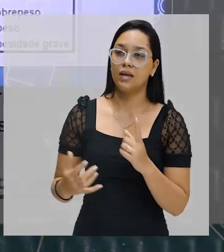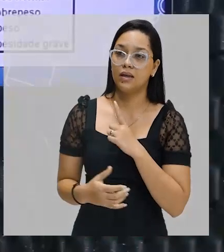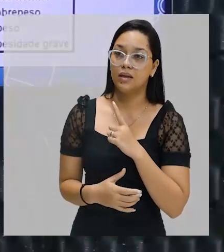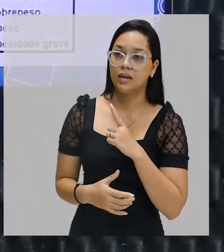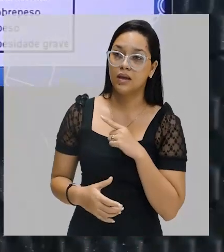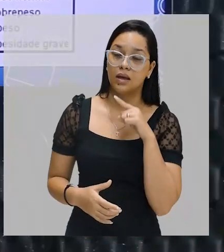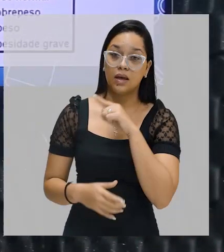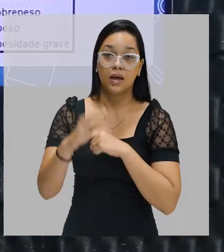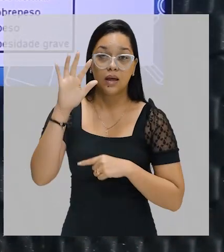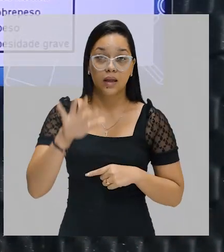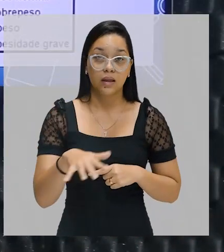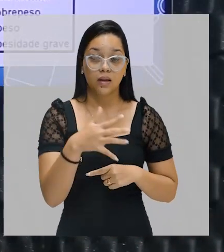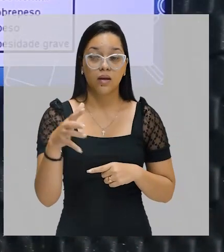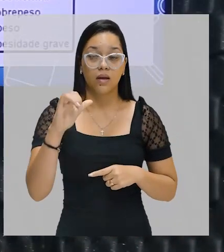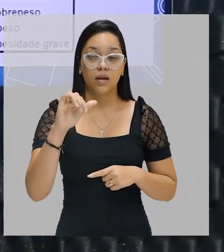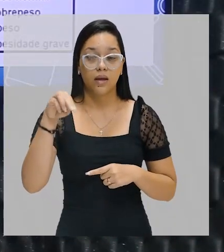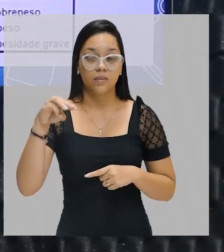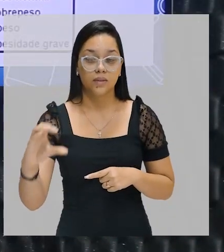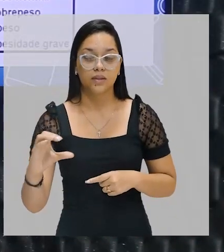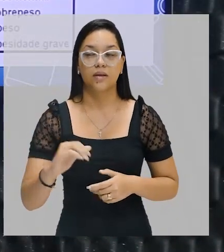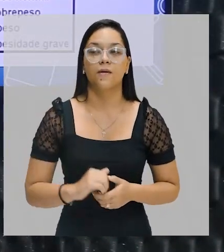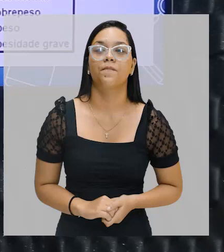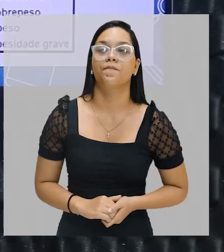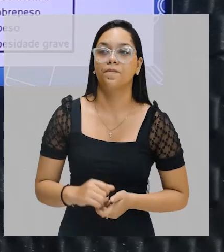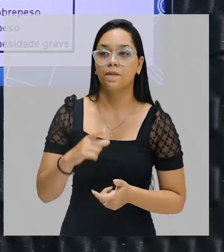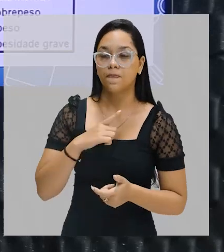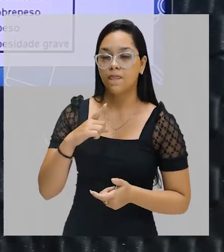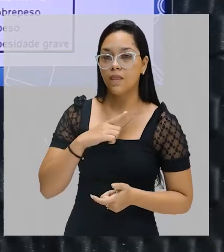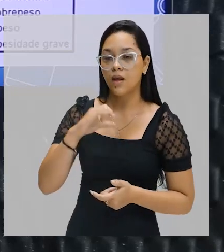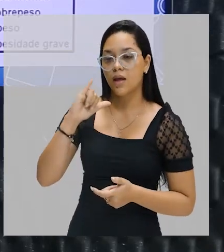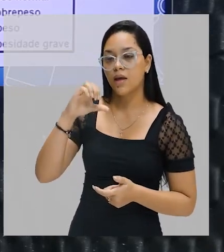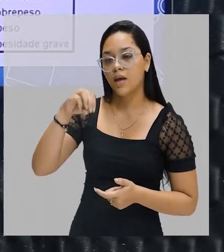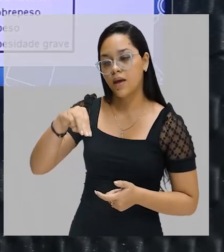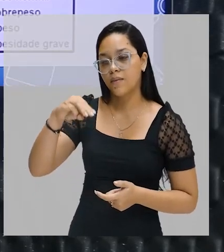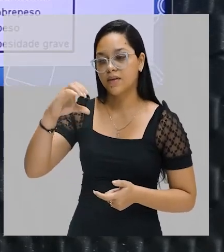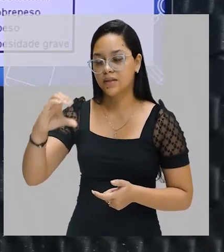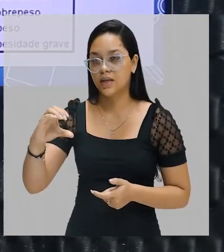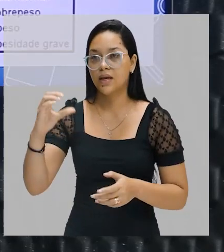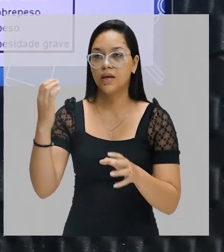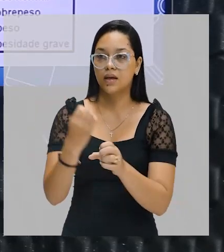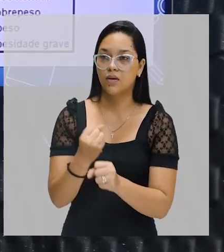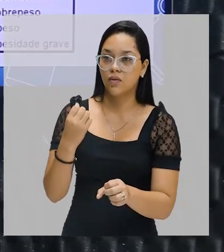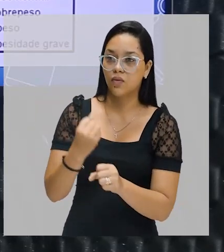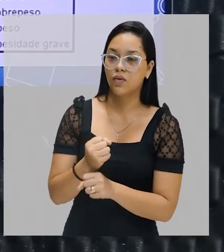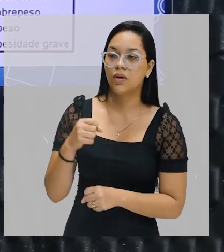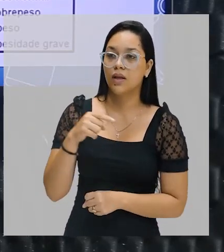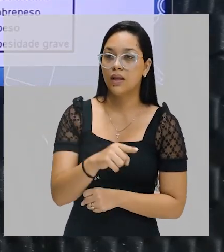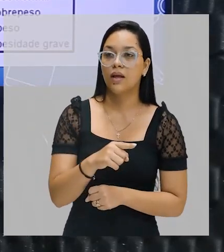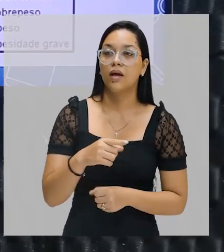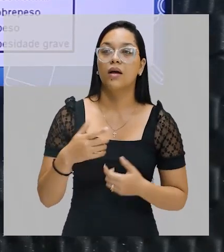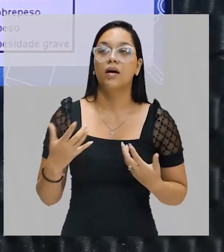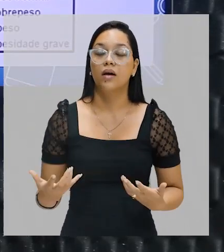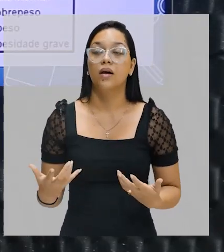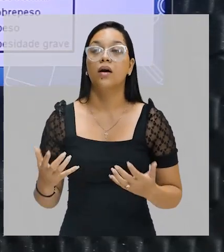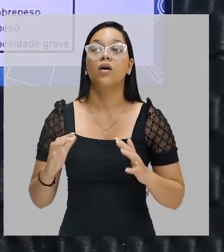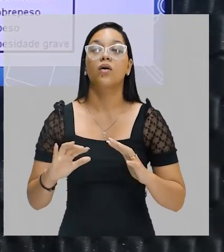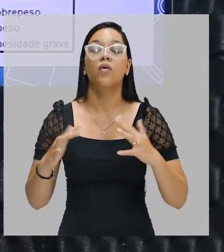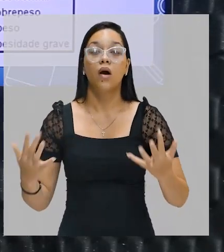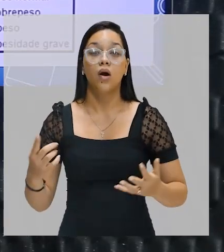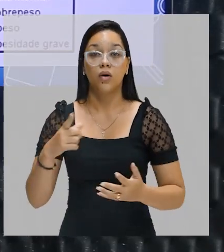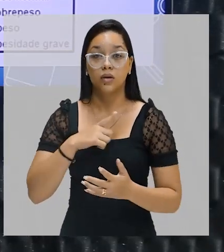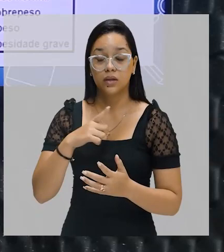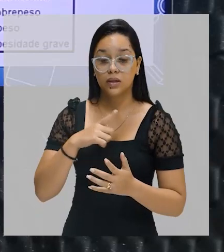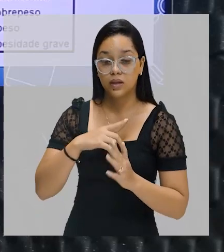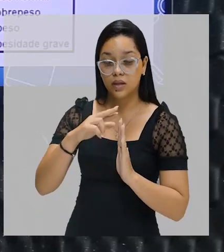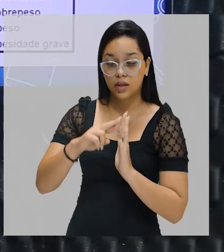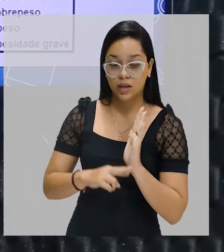Através daquela tabelinha do IMC. Tem uma tabelinha do IMC, aí calcula-se lá e vê em qual